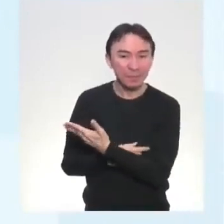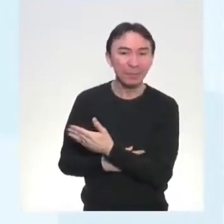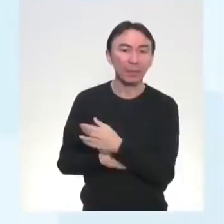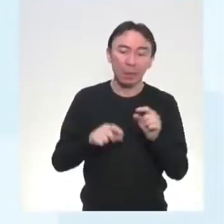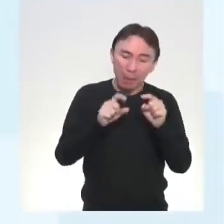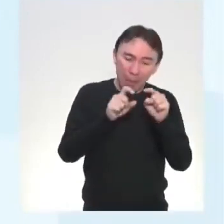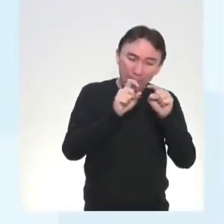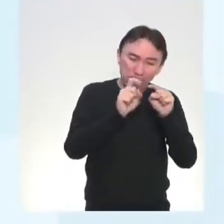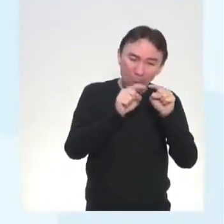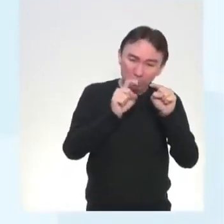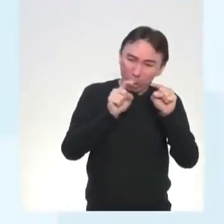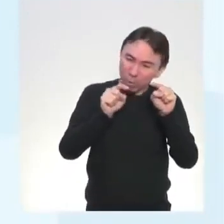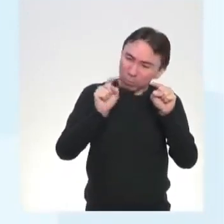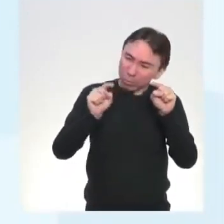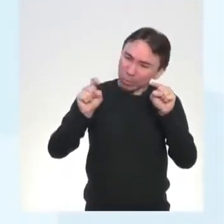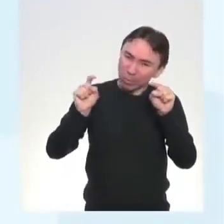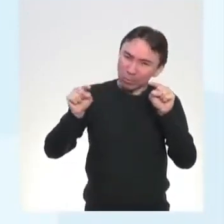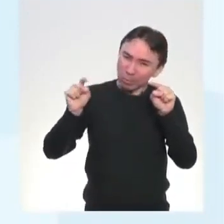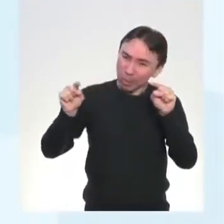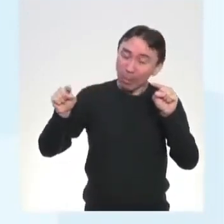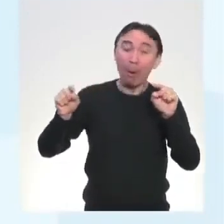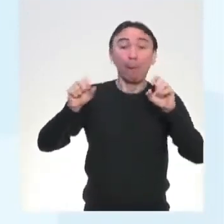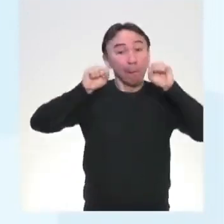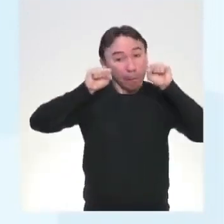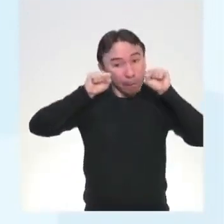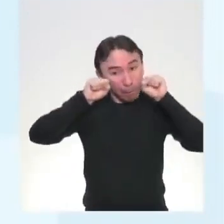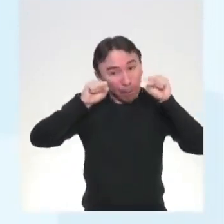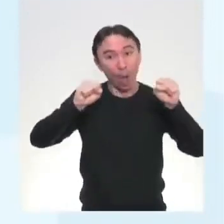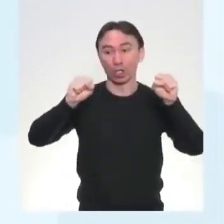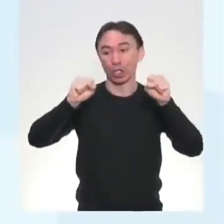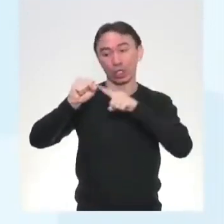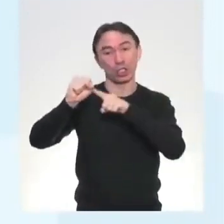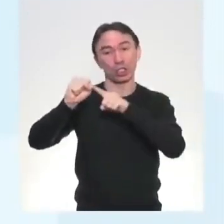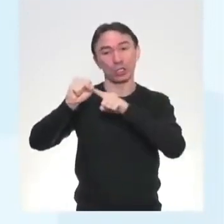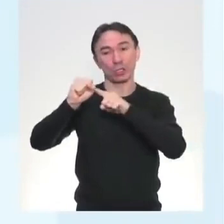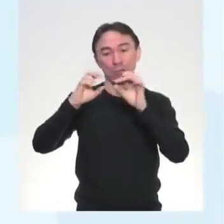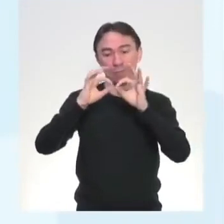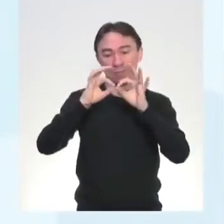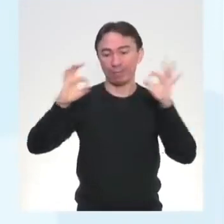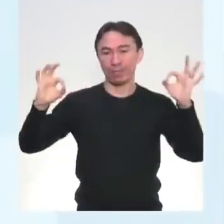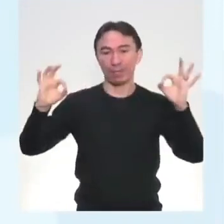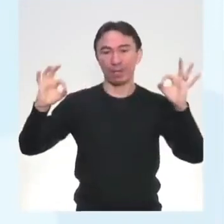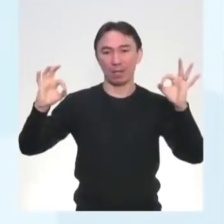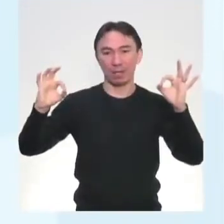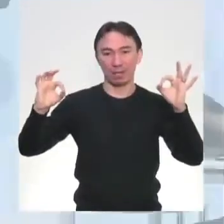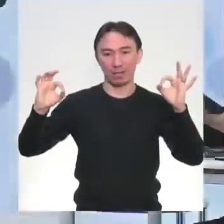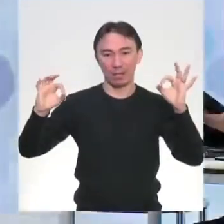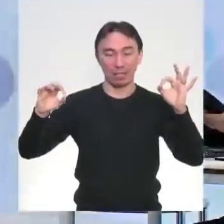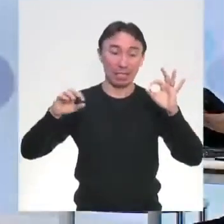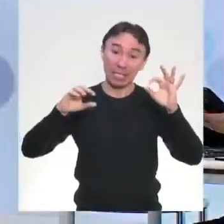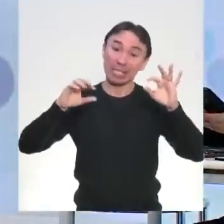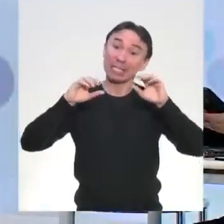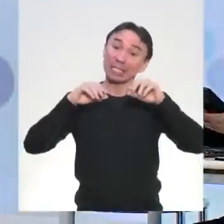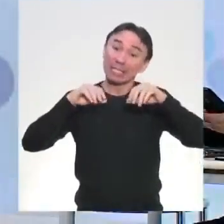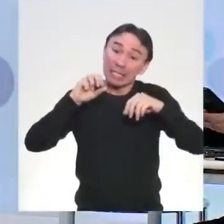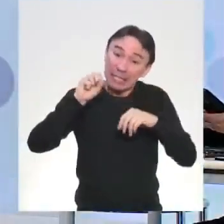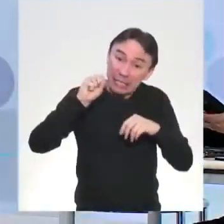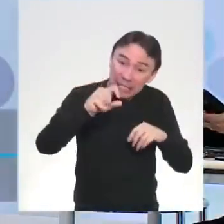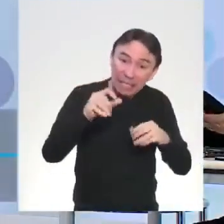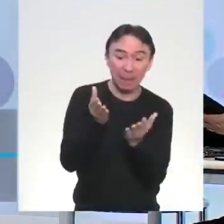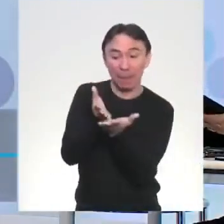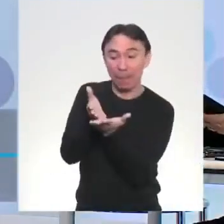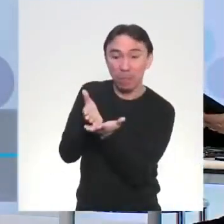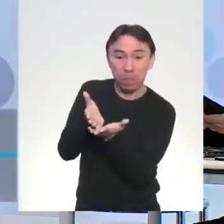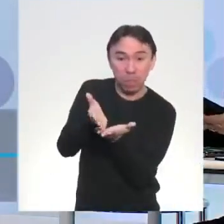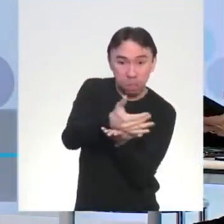reta. Se atente a essa palavra pode, né? Porque para ser uma reta não pode fazer curva. Se fizer curvinha, não vai ser reta. Por isso que